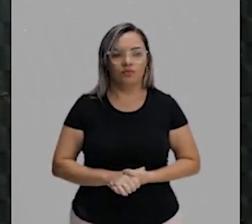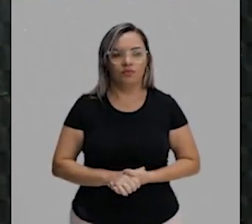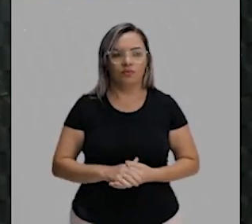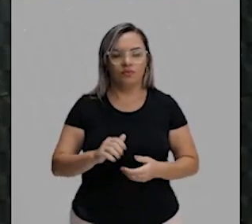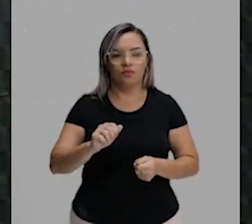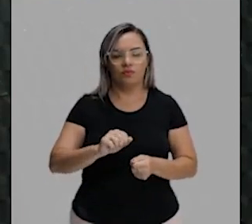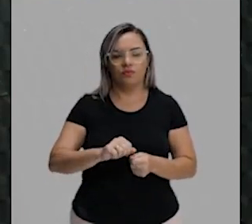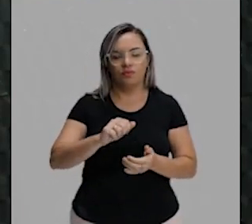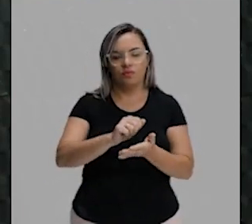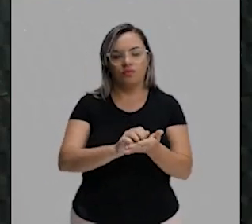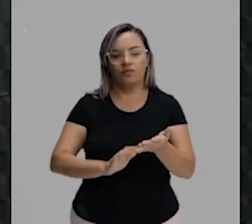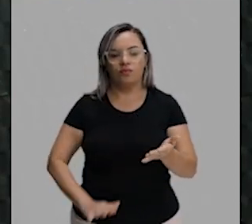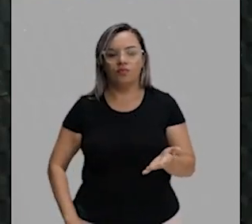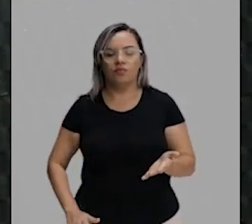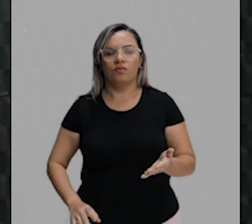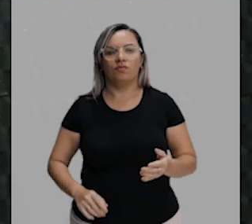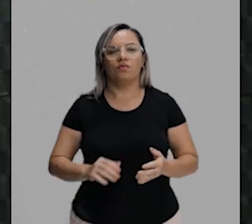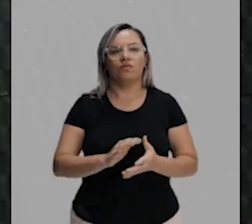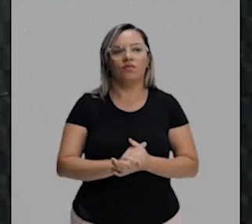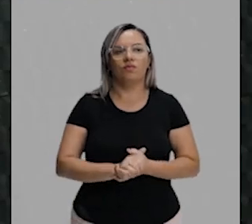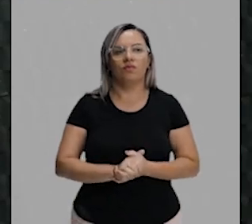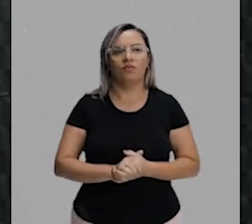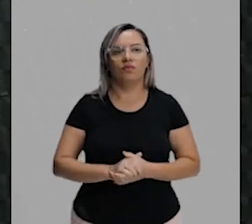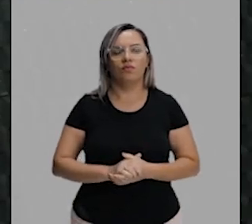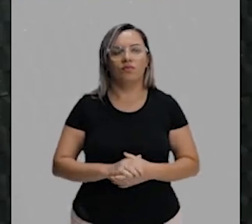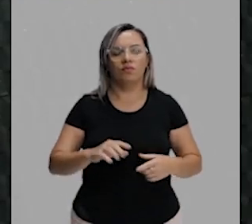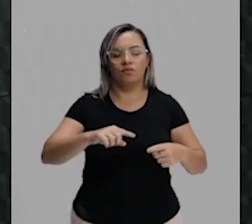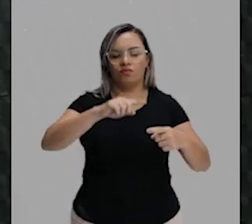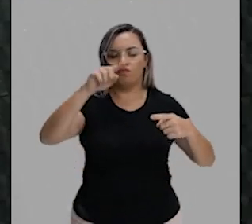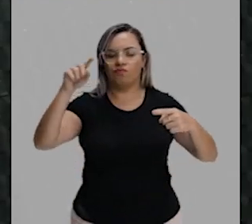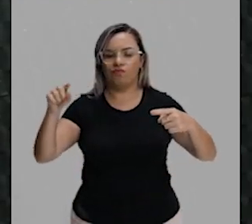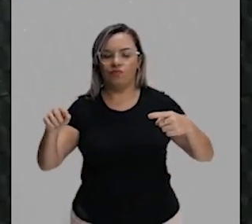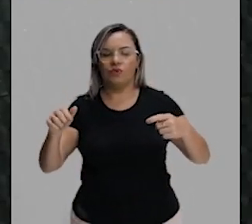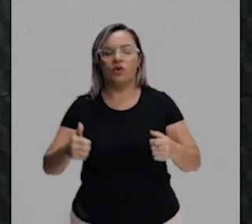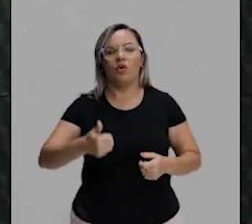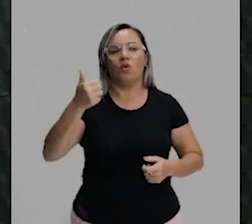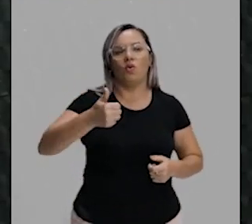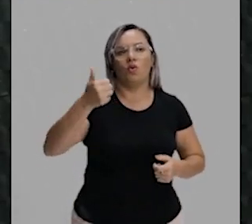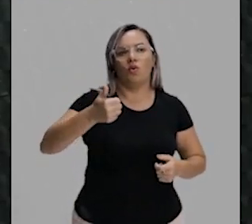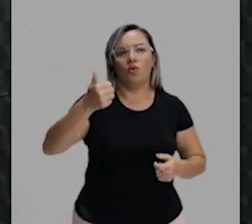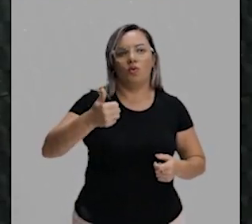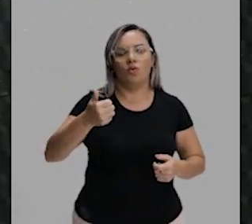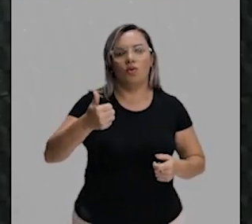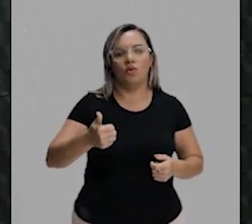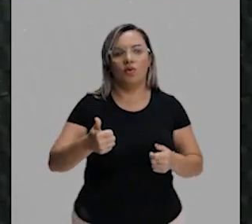fazer esses 2 cruzamentos. O primeiro cruzamento, ele está cruzando o indivíduo AY